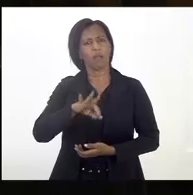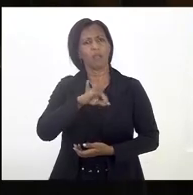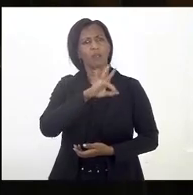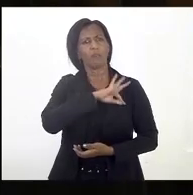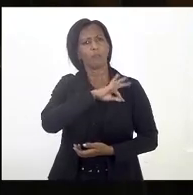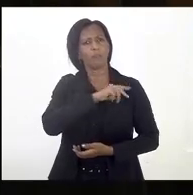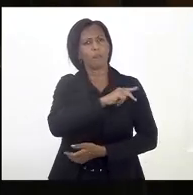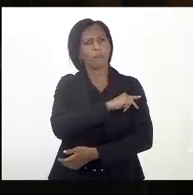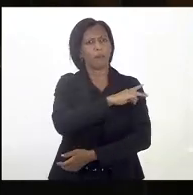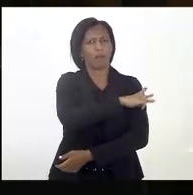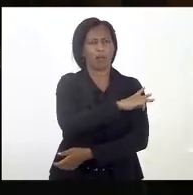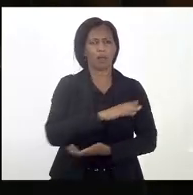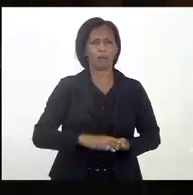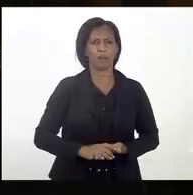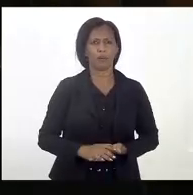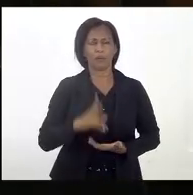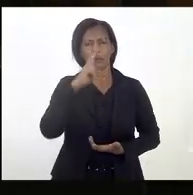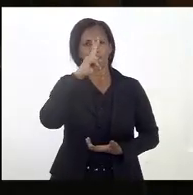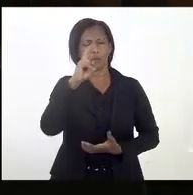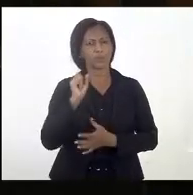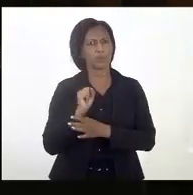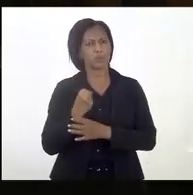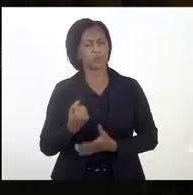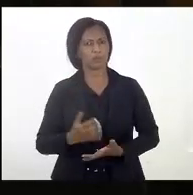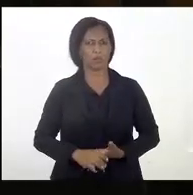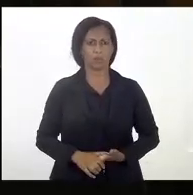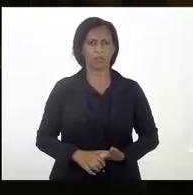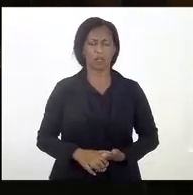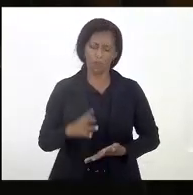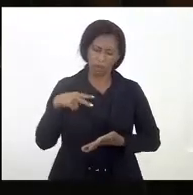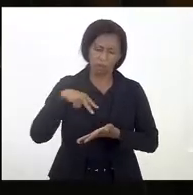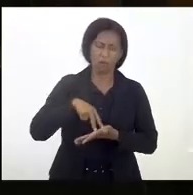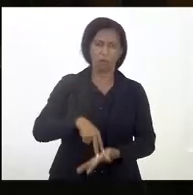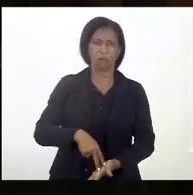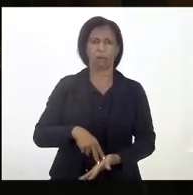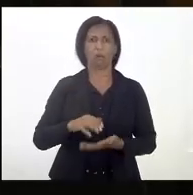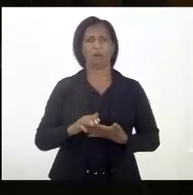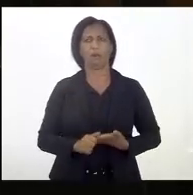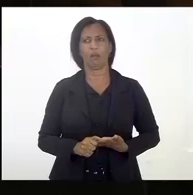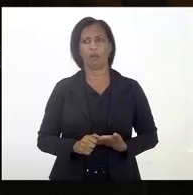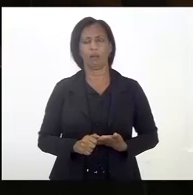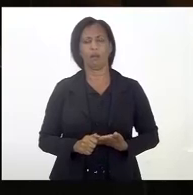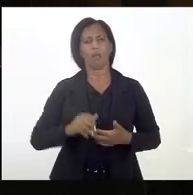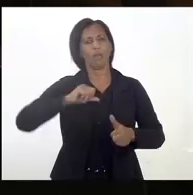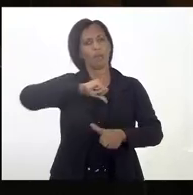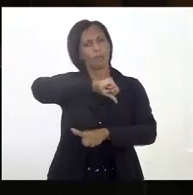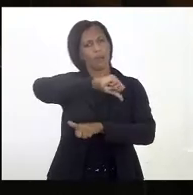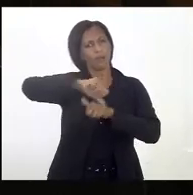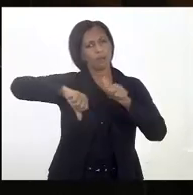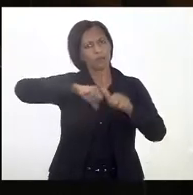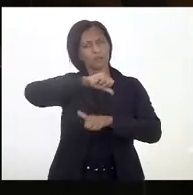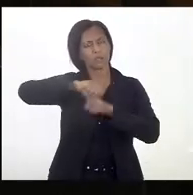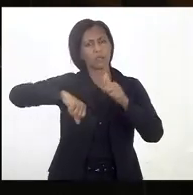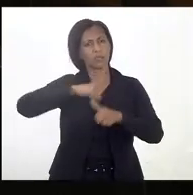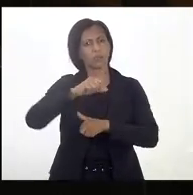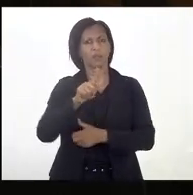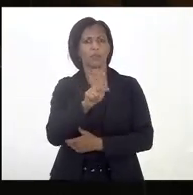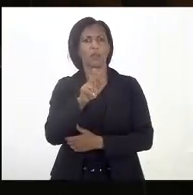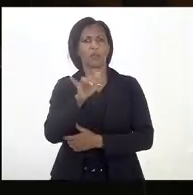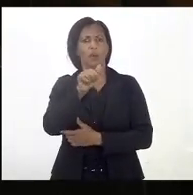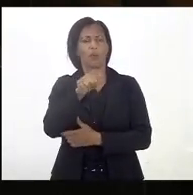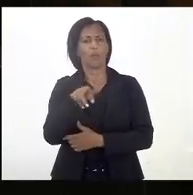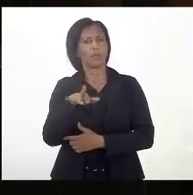desmilitarização das nossas forças de segurança quero dizer que o meu posicionamento é inclusive pela transformação da guarda municipal e polícia